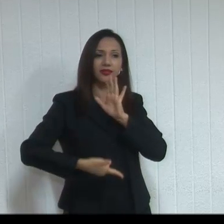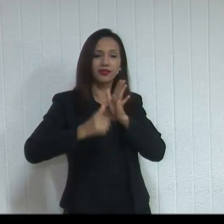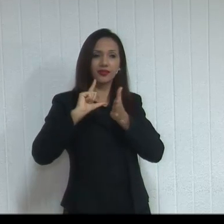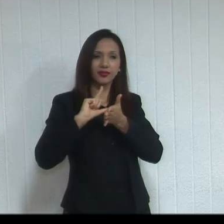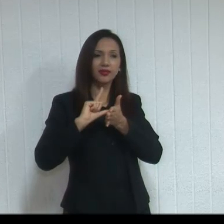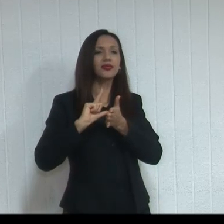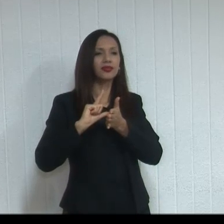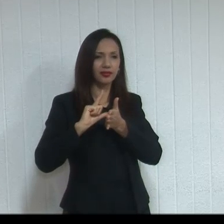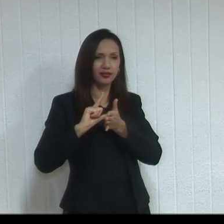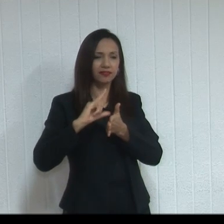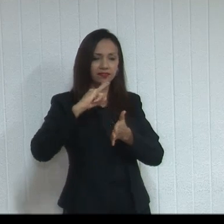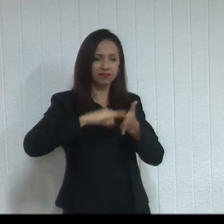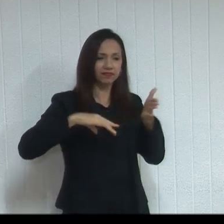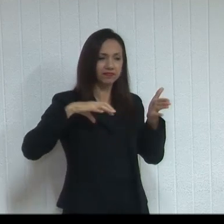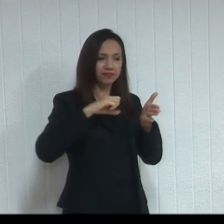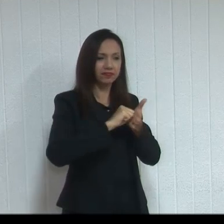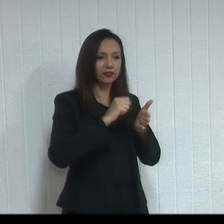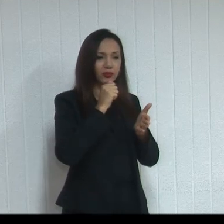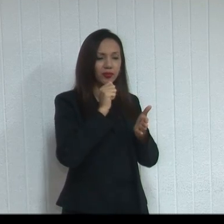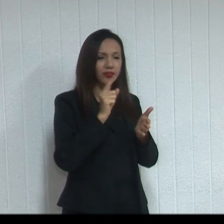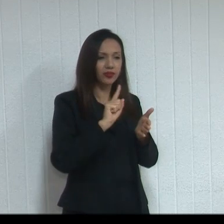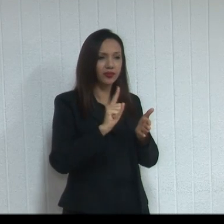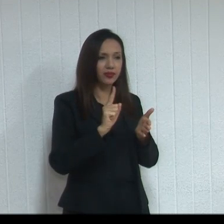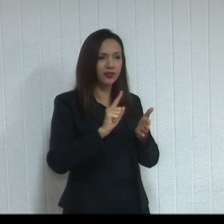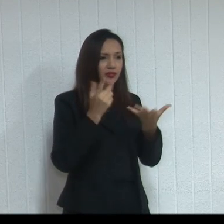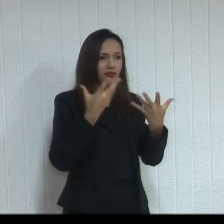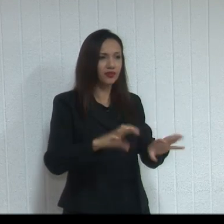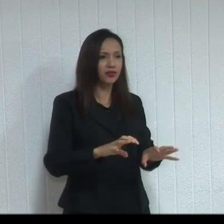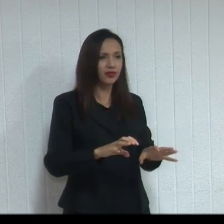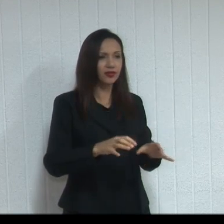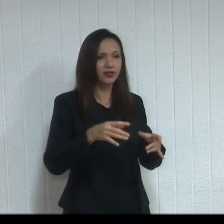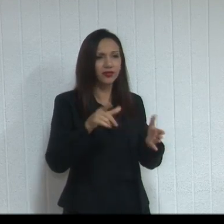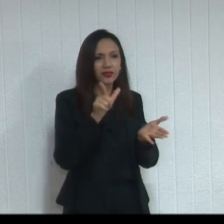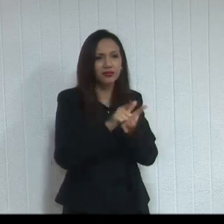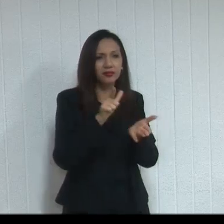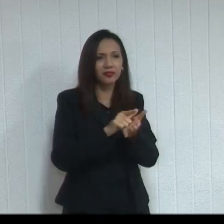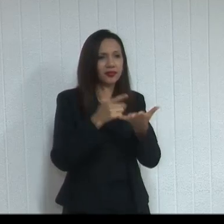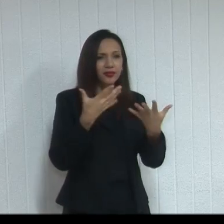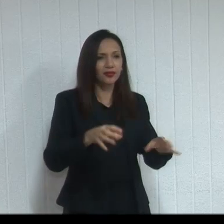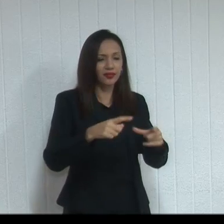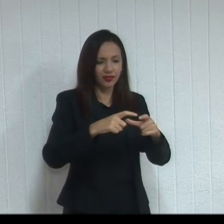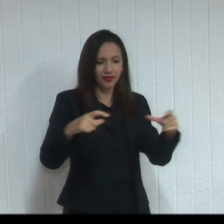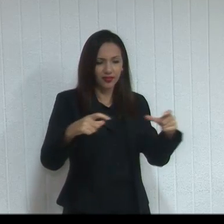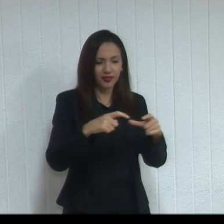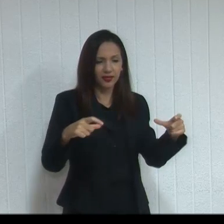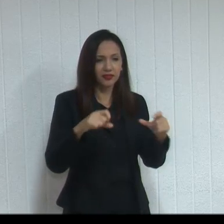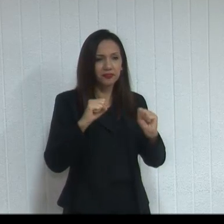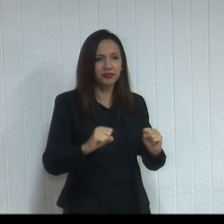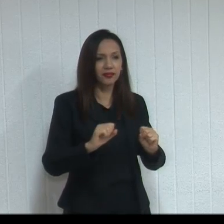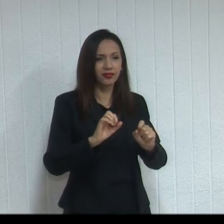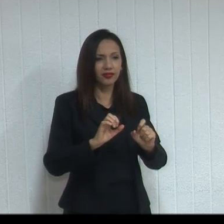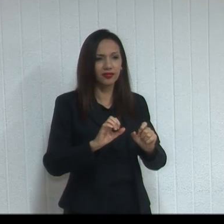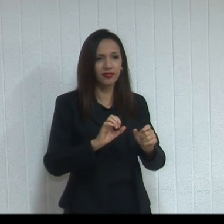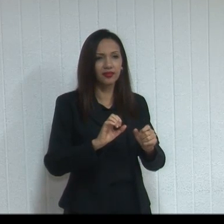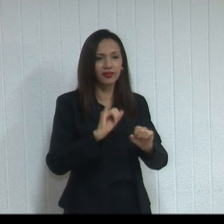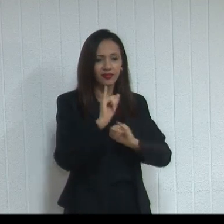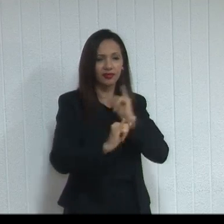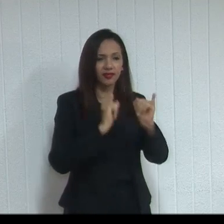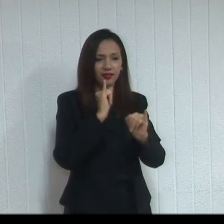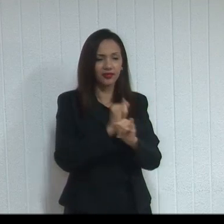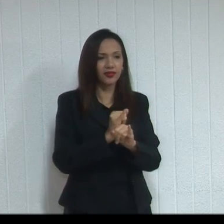do ano passado, se inscreveu e falou assim, eu não quero mais o papel, eu não quero o carnê do IPTU. Pode digitalizar o meu